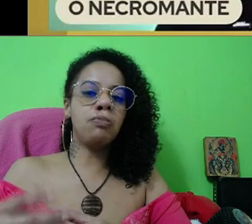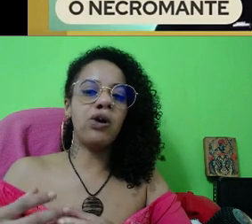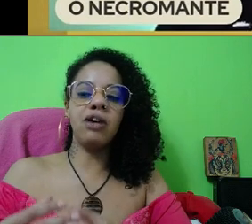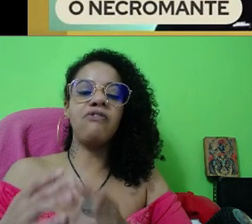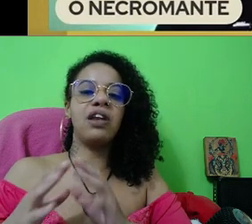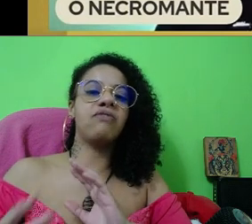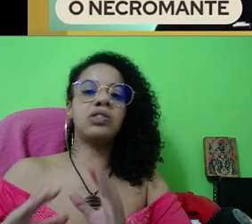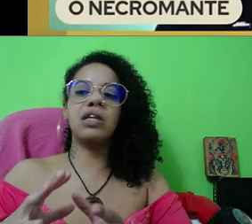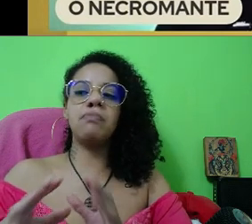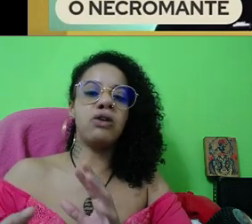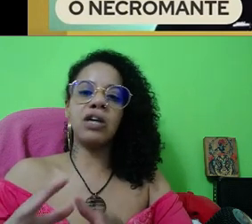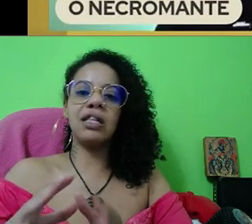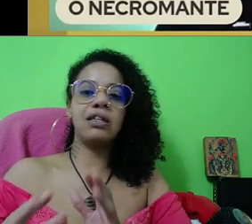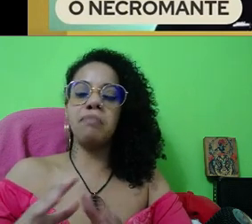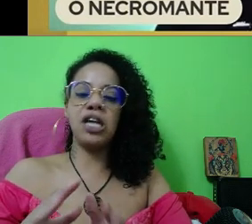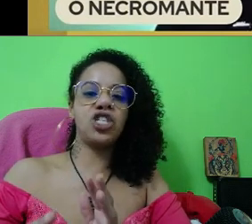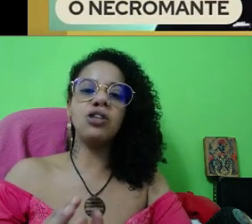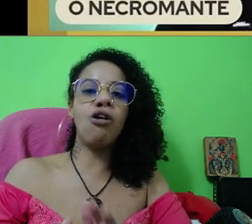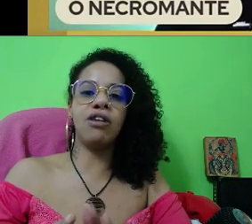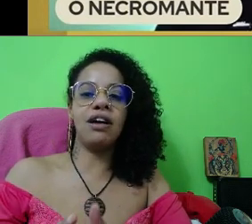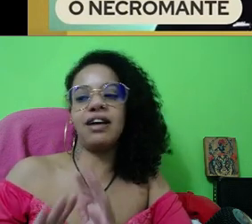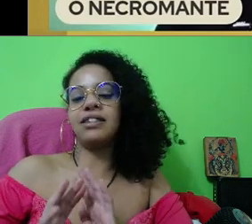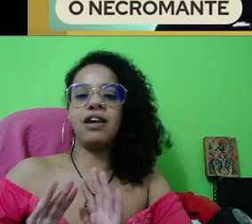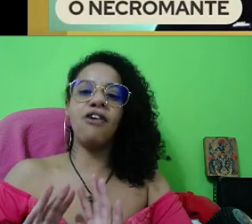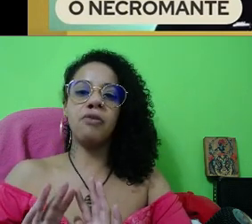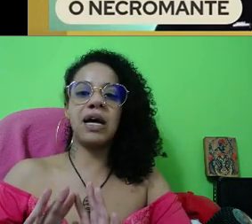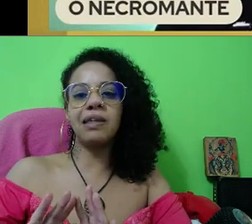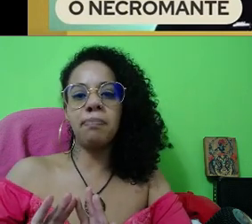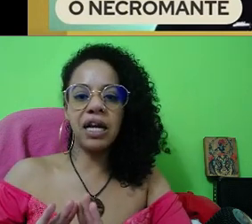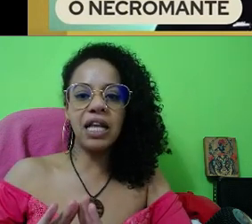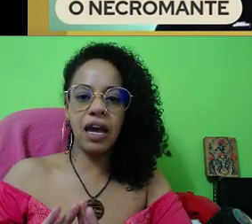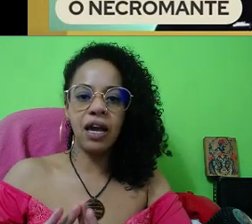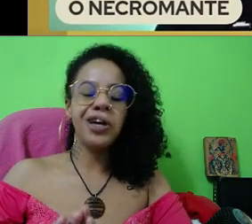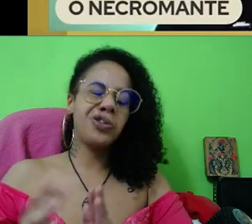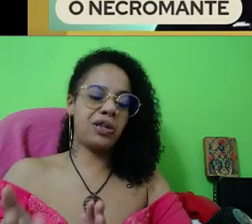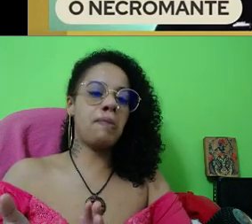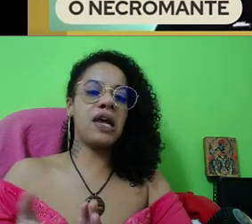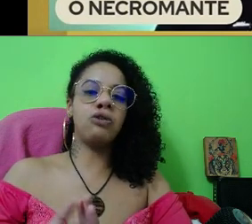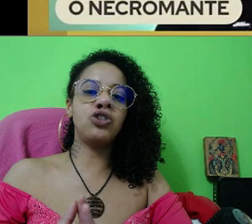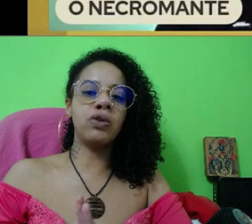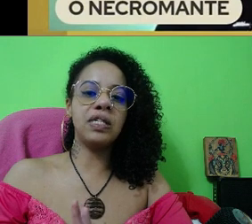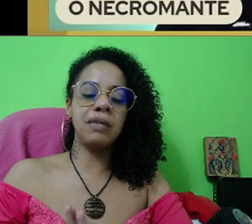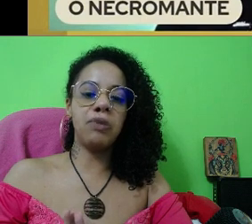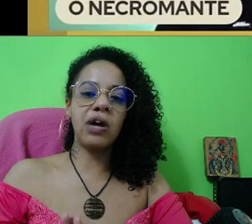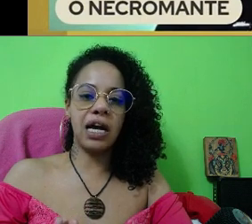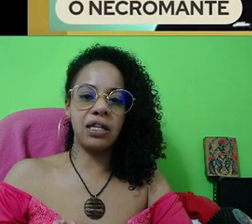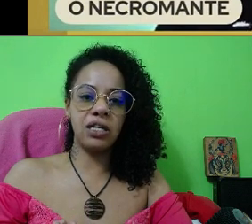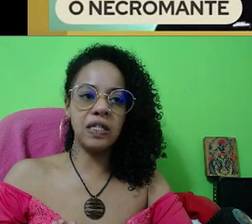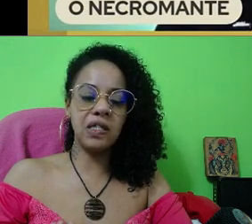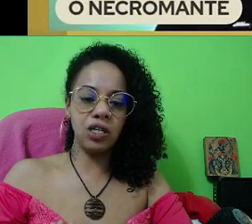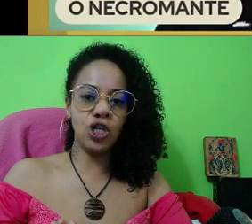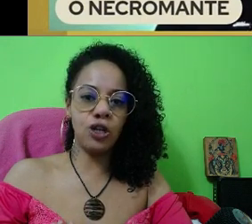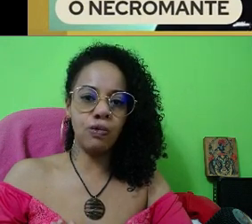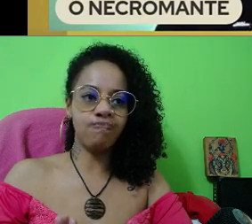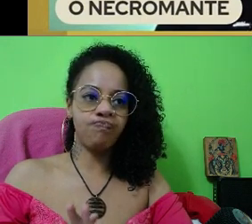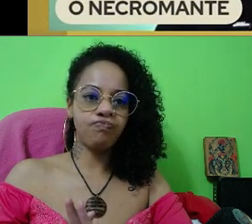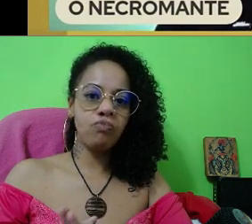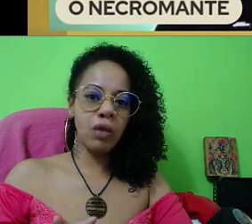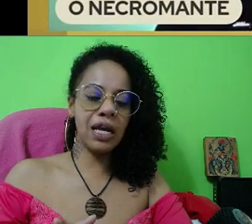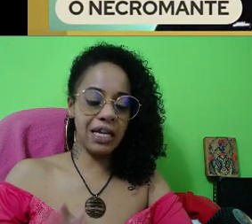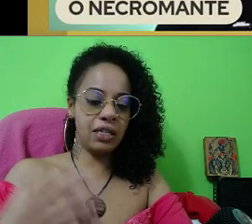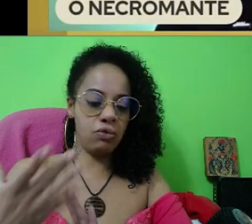essas aí eu falei você meio que é mediadora essa aí eu vou mais aprender Tu também não jogou esse meu caráter nesse